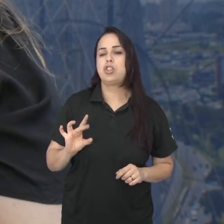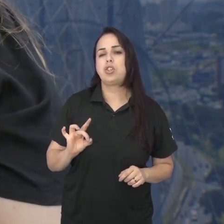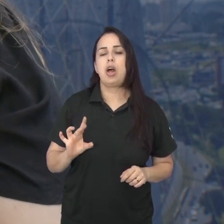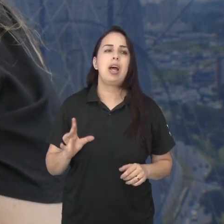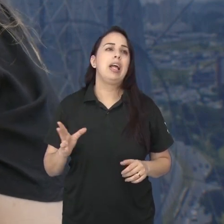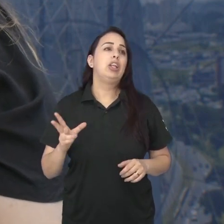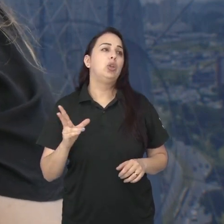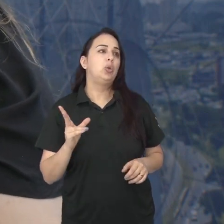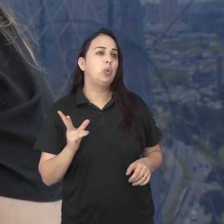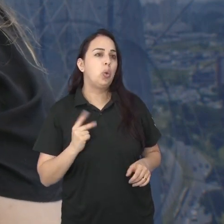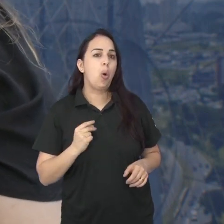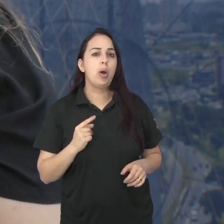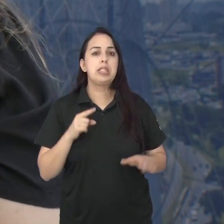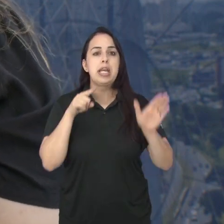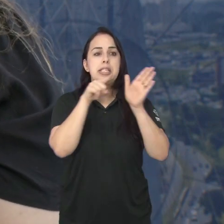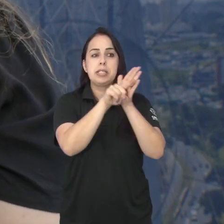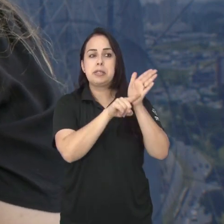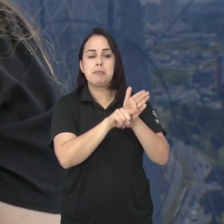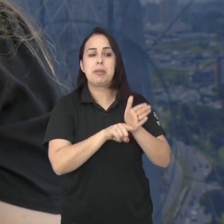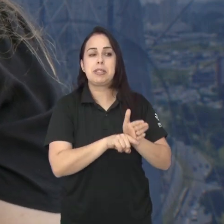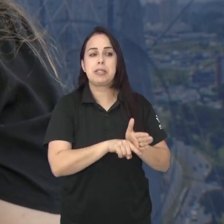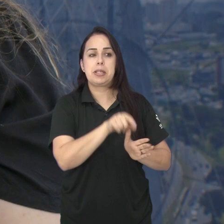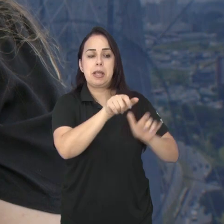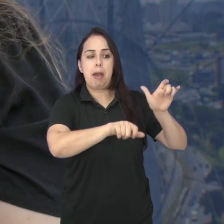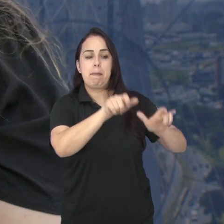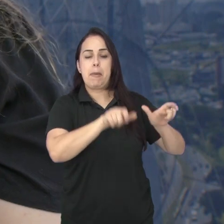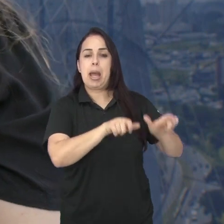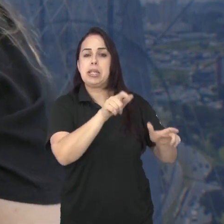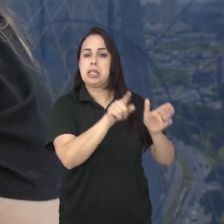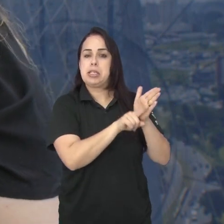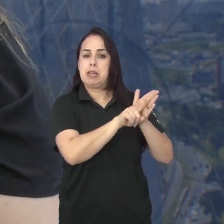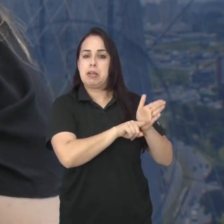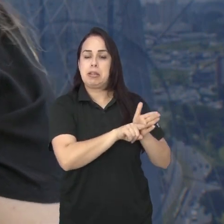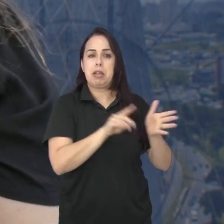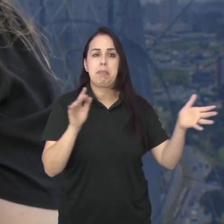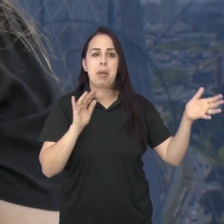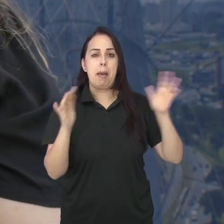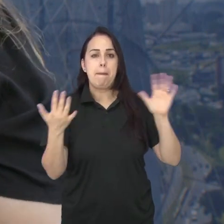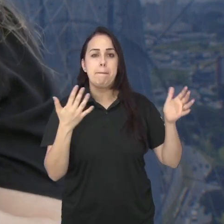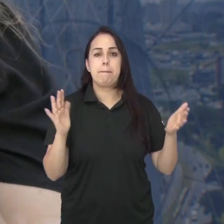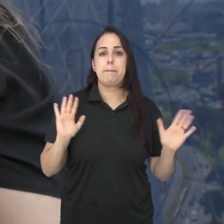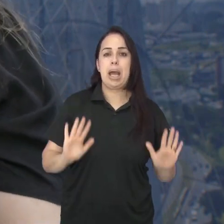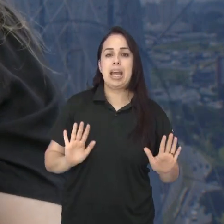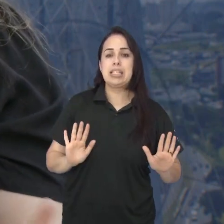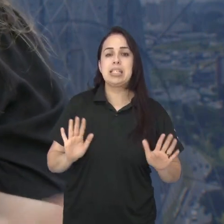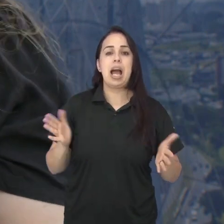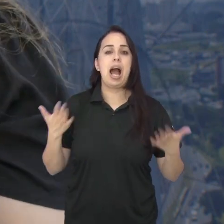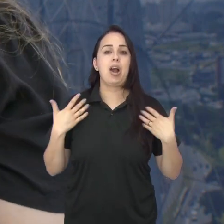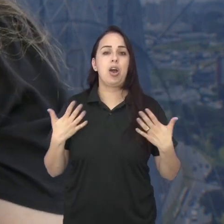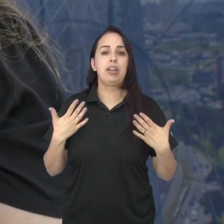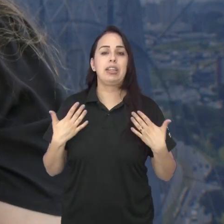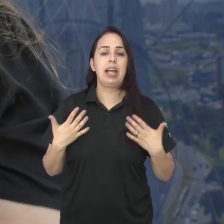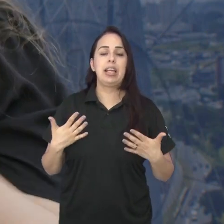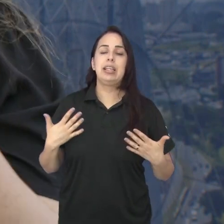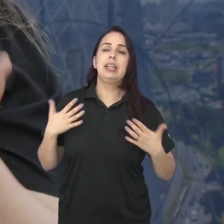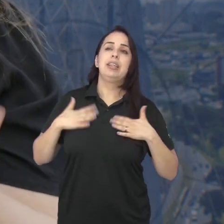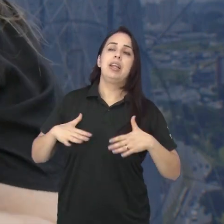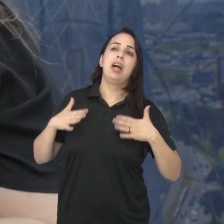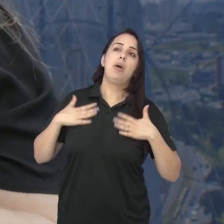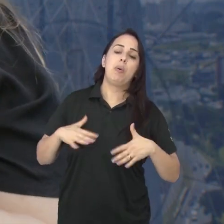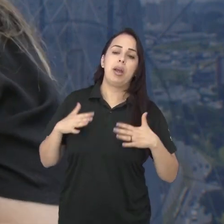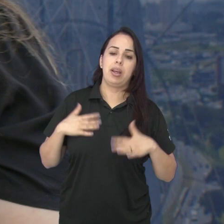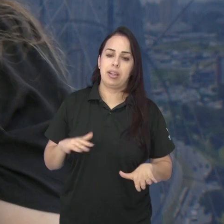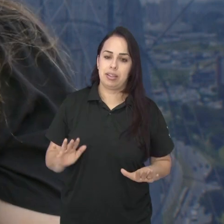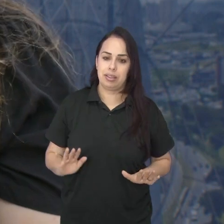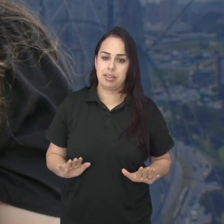que, por exemplo, nossa, mas os pesquisadores estão falando de mudança climática, mas agora o verão está tranquilo. Eu não estou notando,